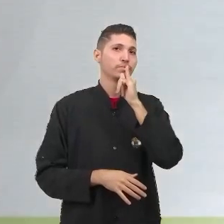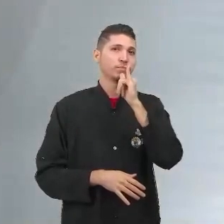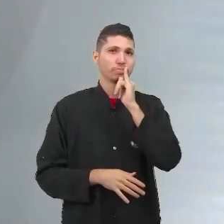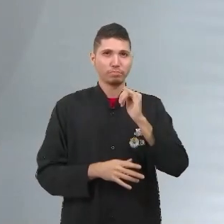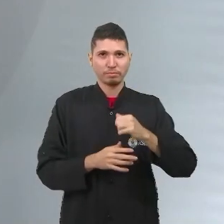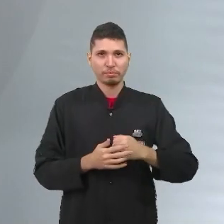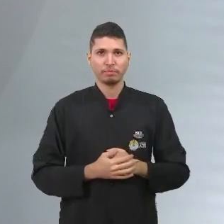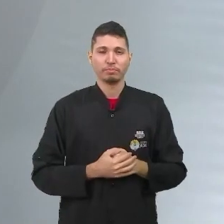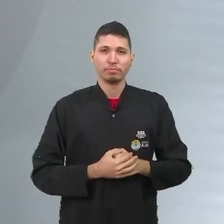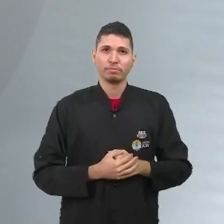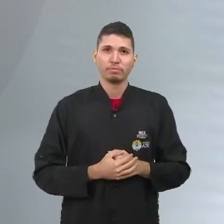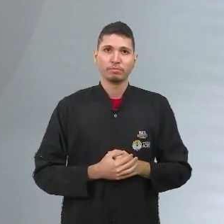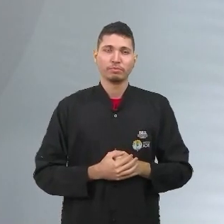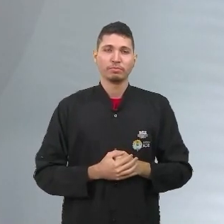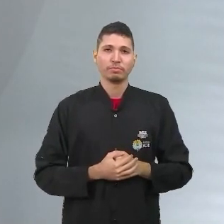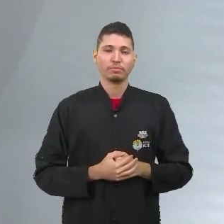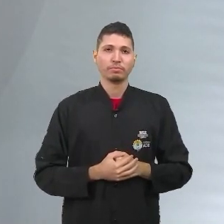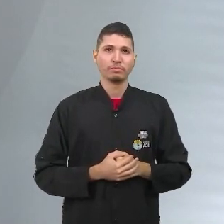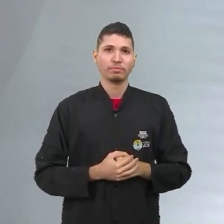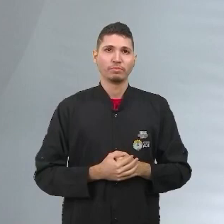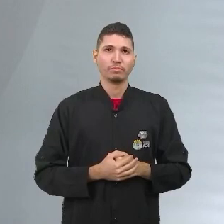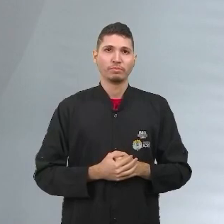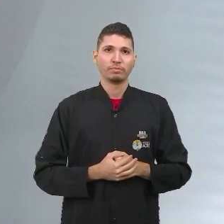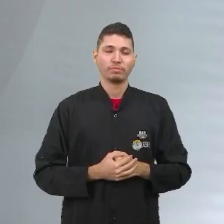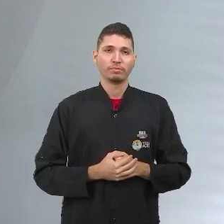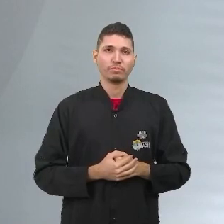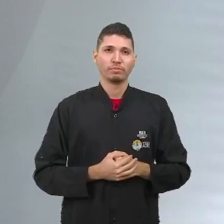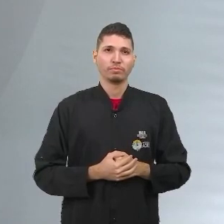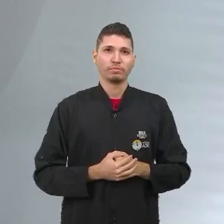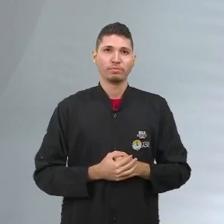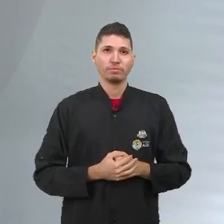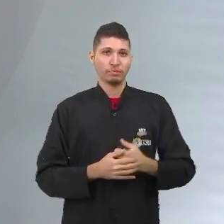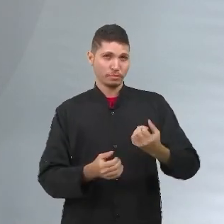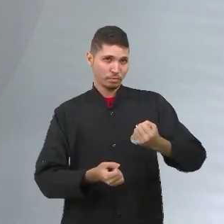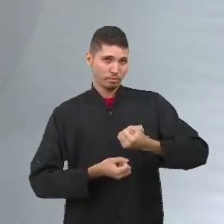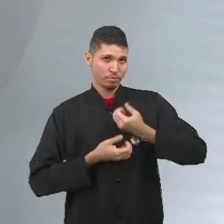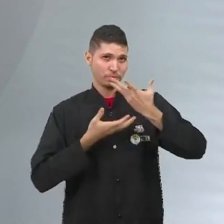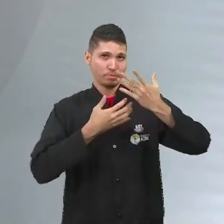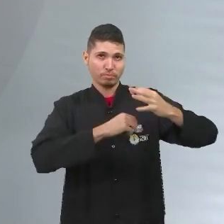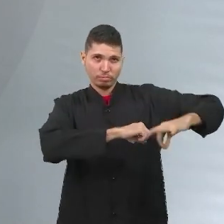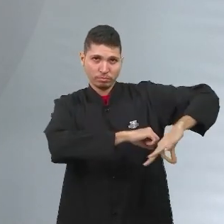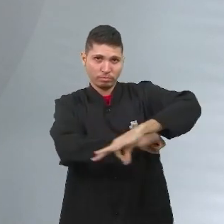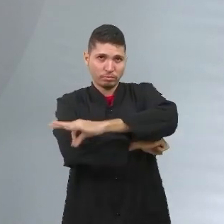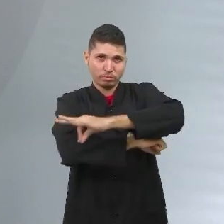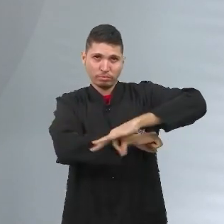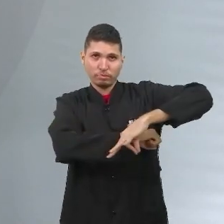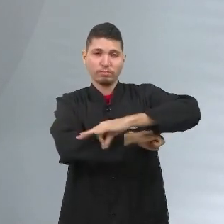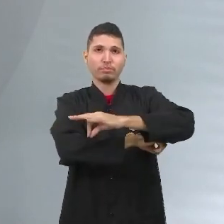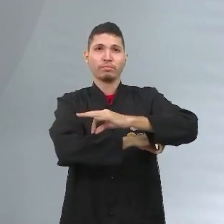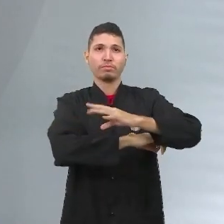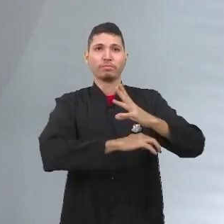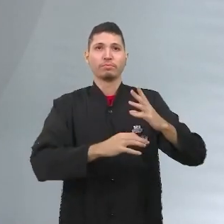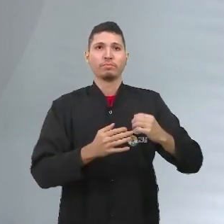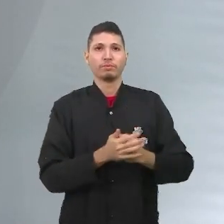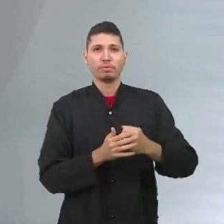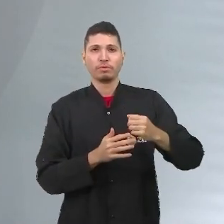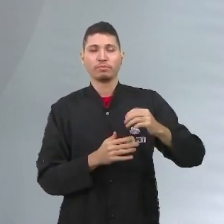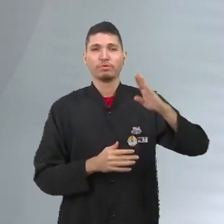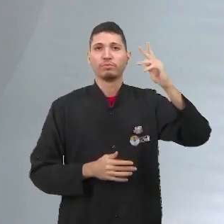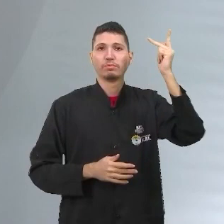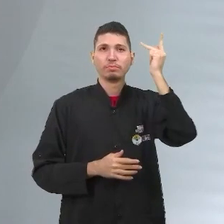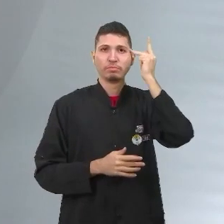nós podemos citar as inspirações arquitetônicas, né, dentro, por exemplo, de São